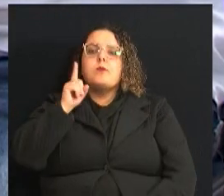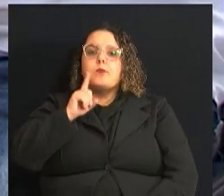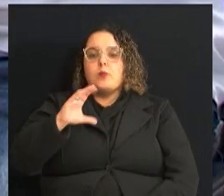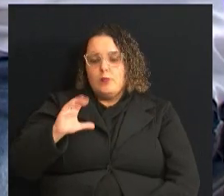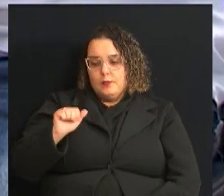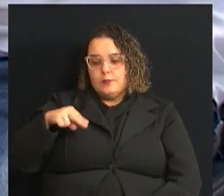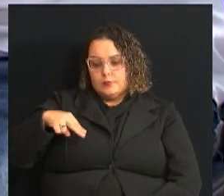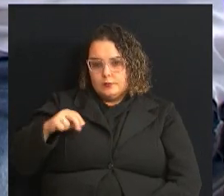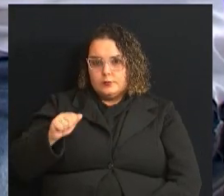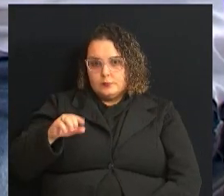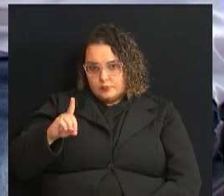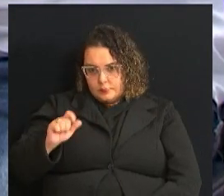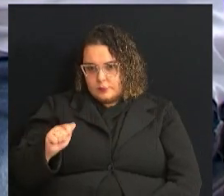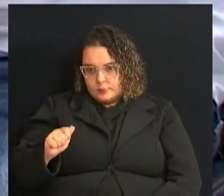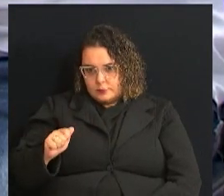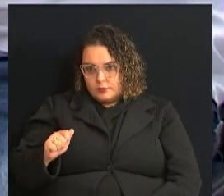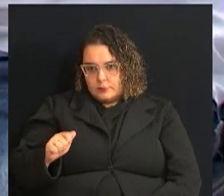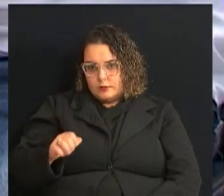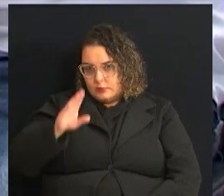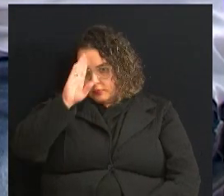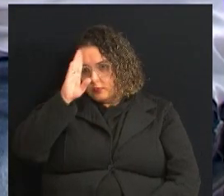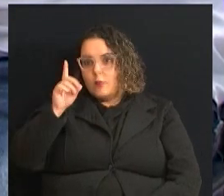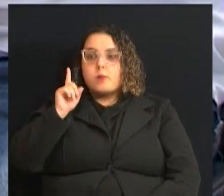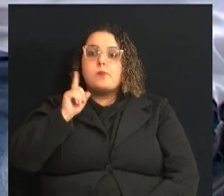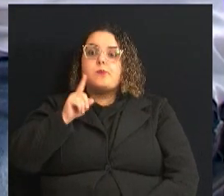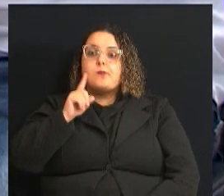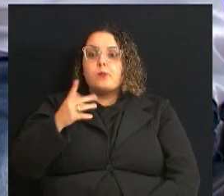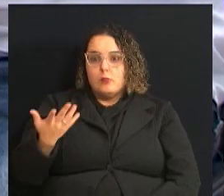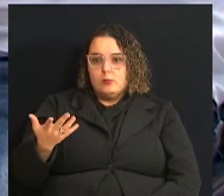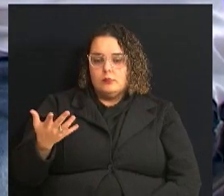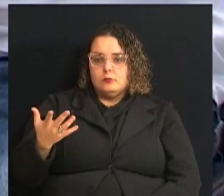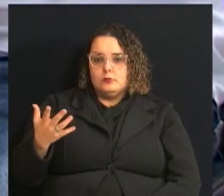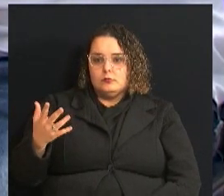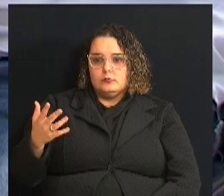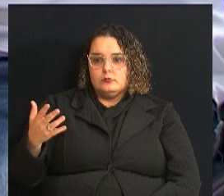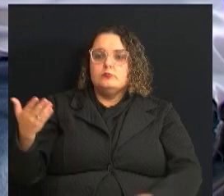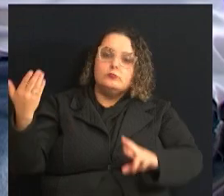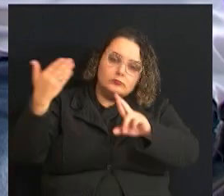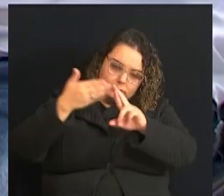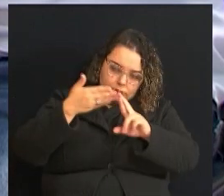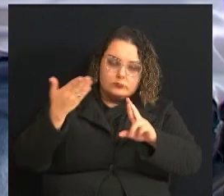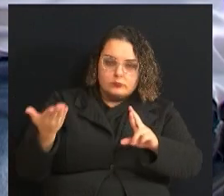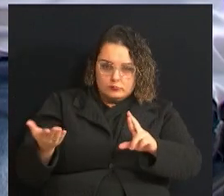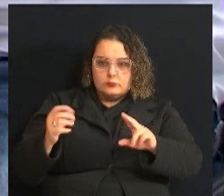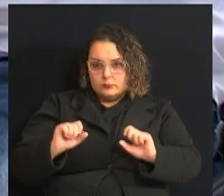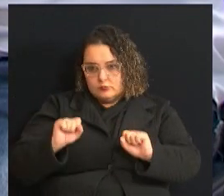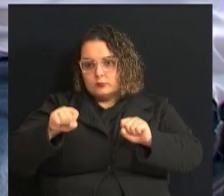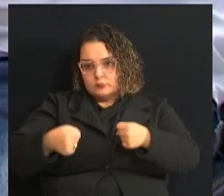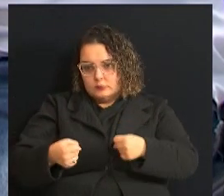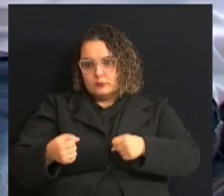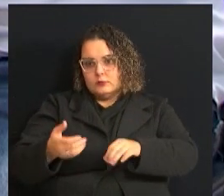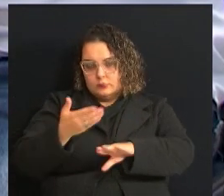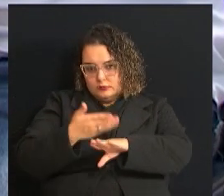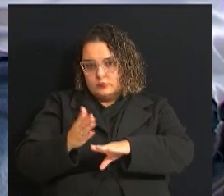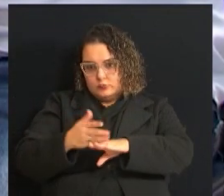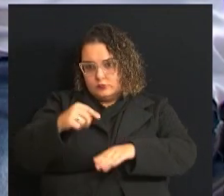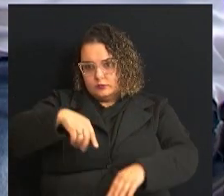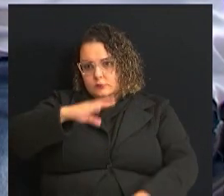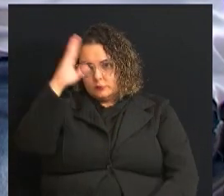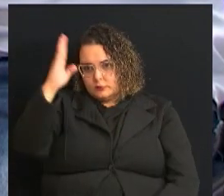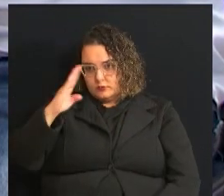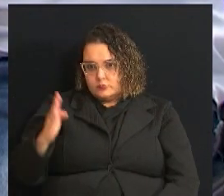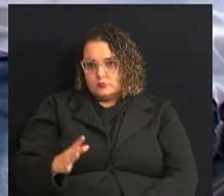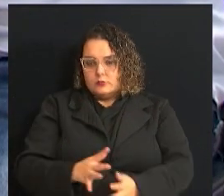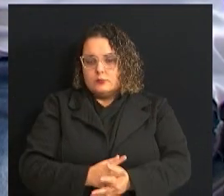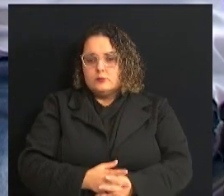principalmente Estados Unidos, são os países que acabam se tornando uma referência, né, na defesa dessa prática aqui no Brasil também.